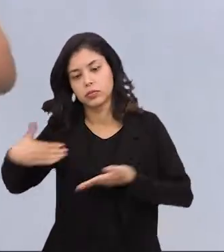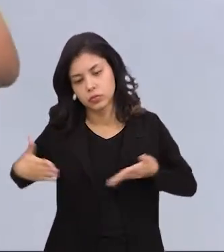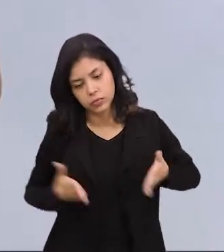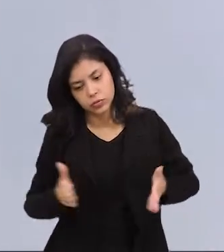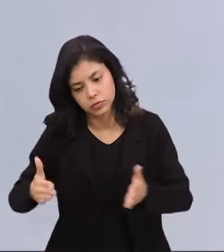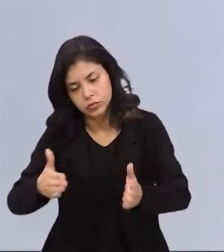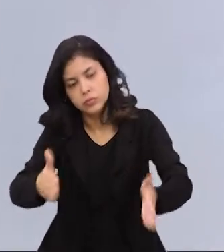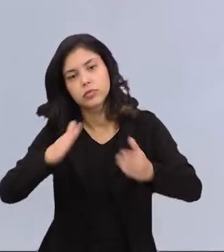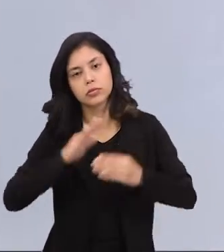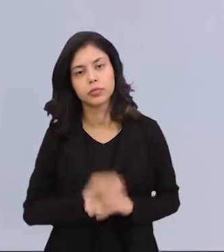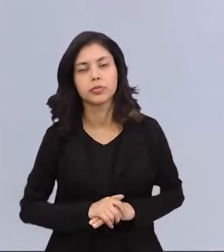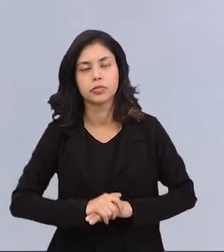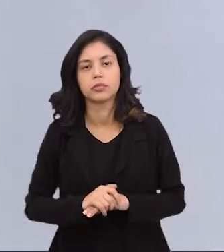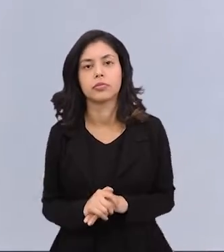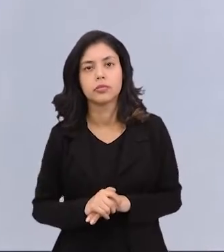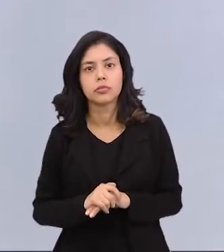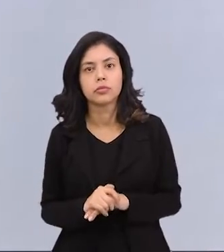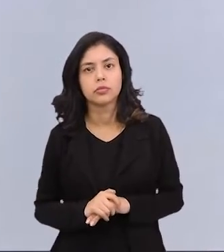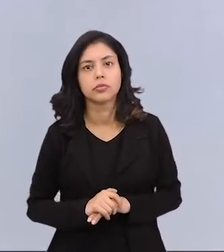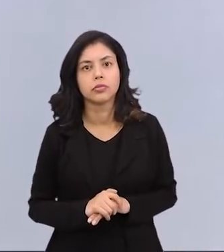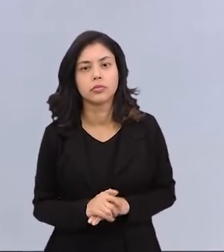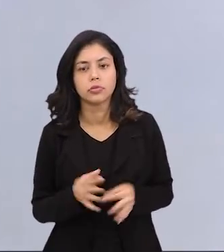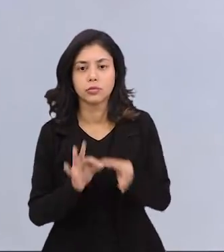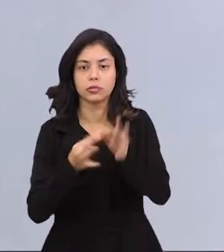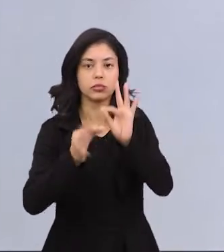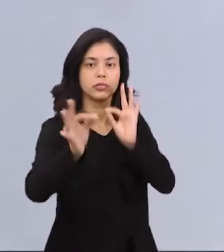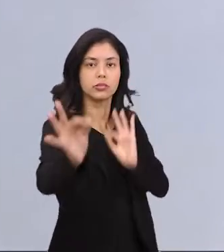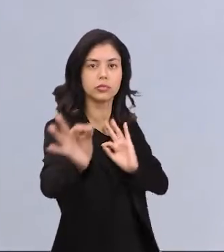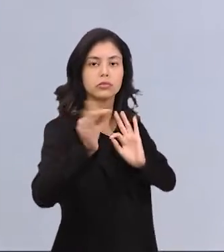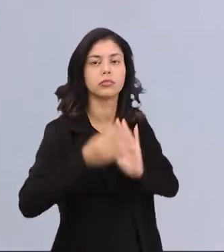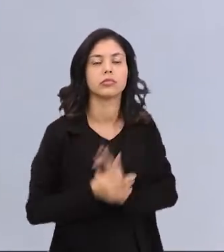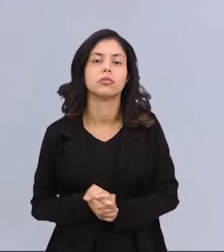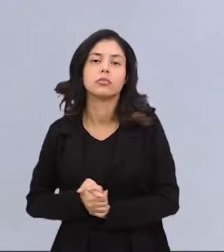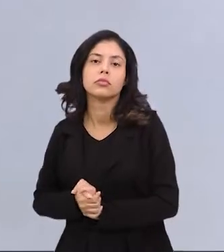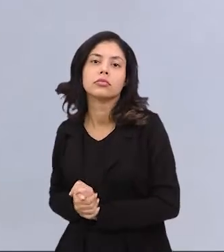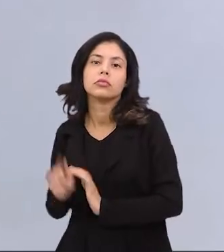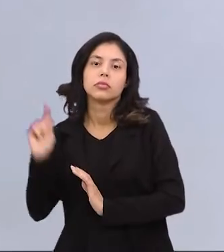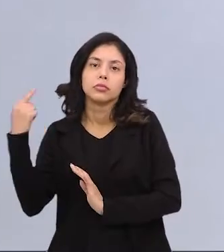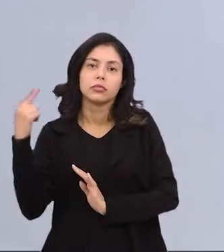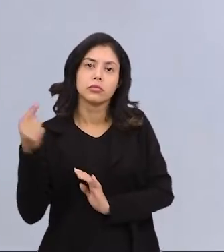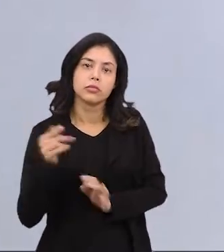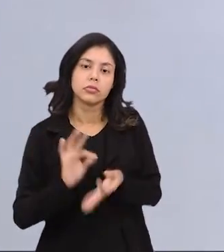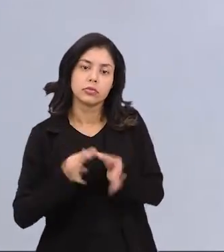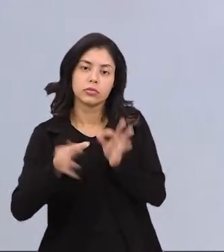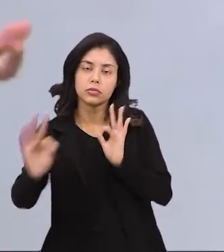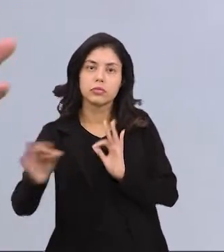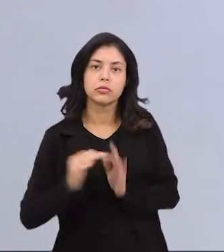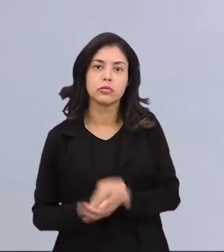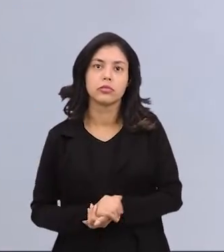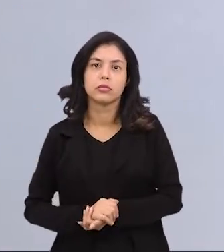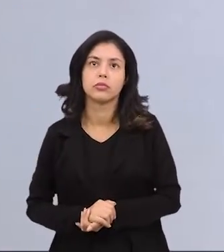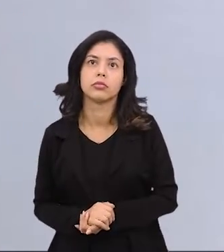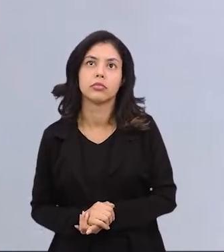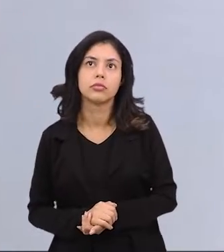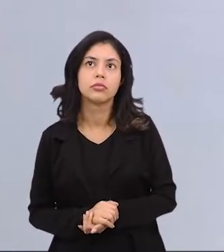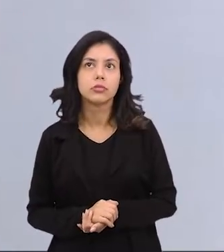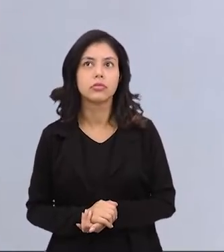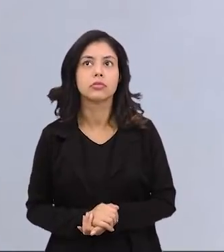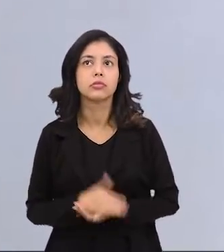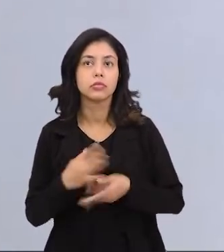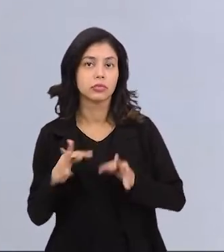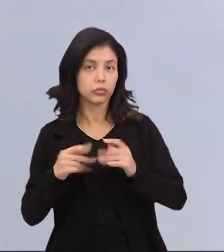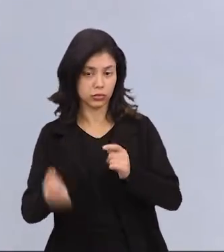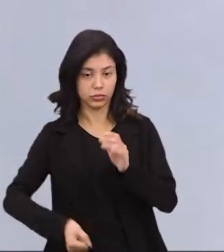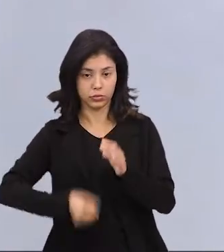rio, uma barreira de distância, né, uma barreira geográfica muito grande, um cânion.